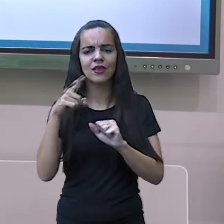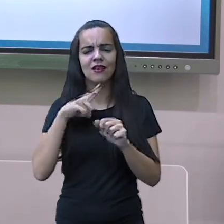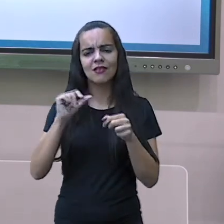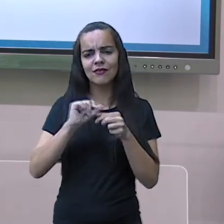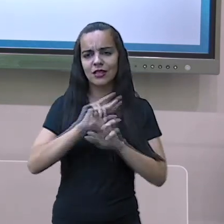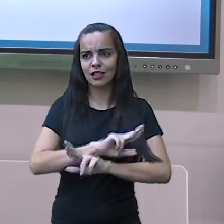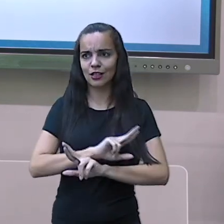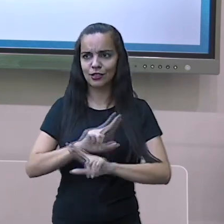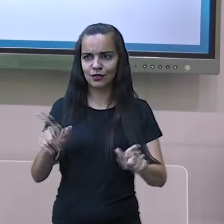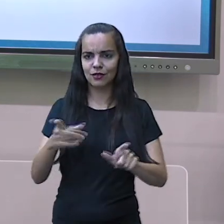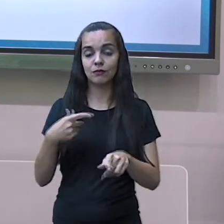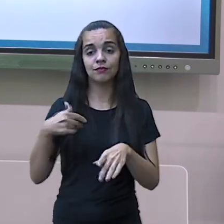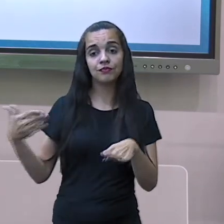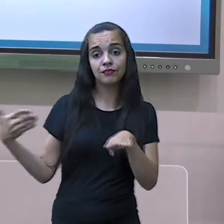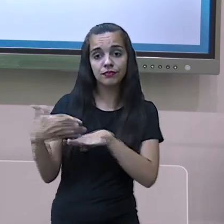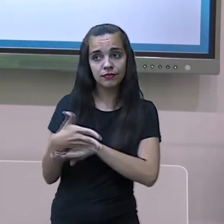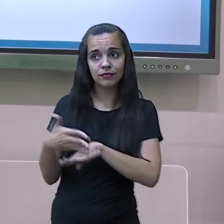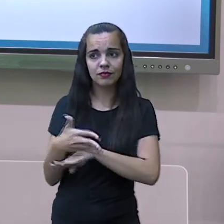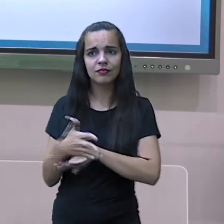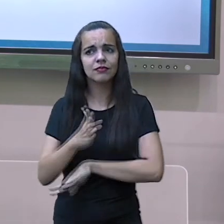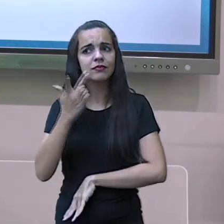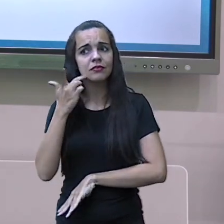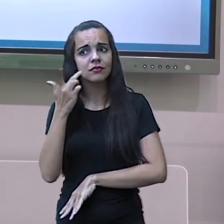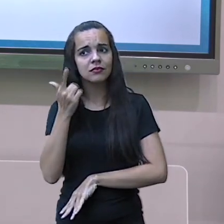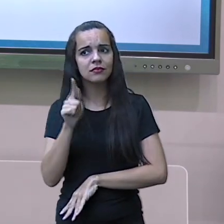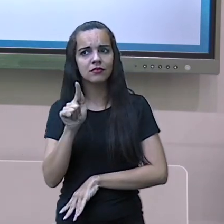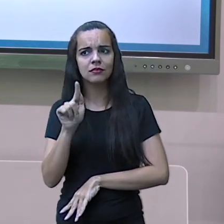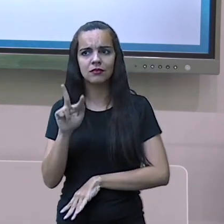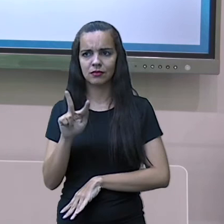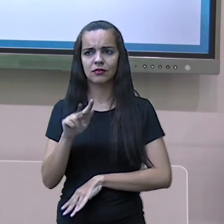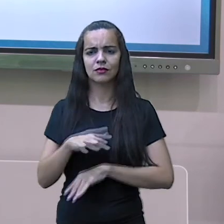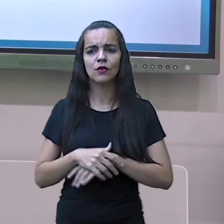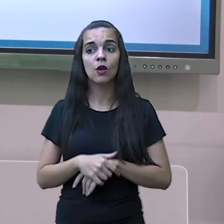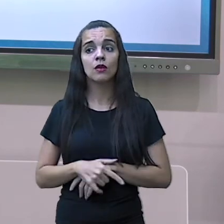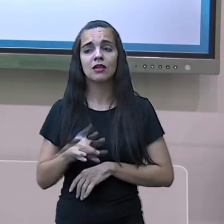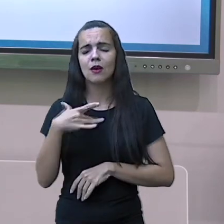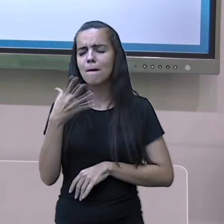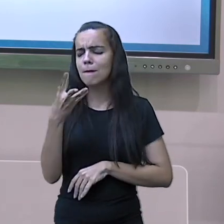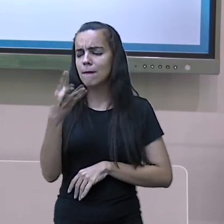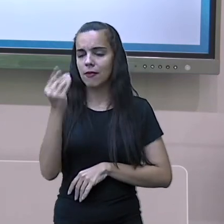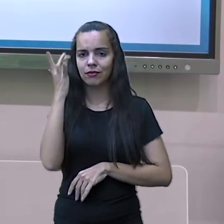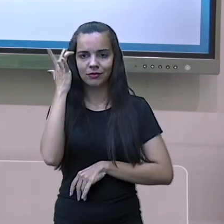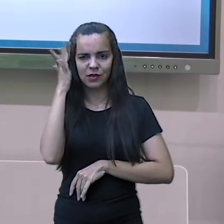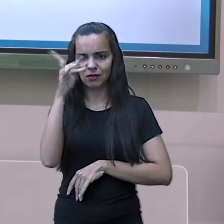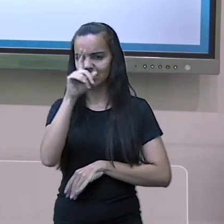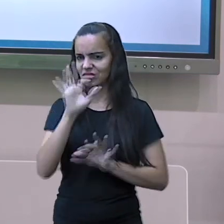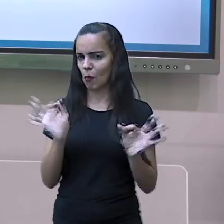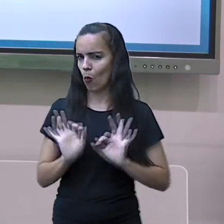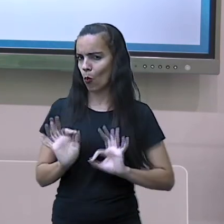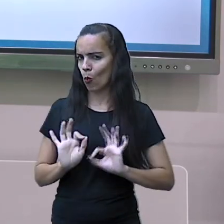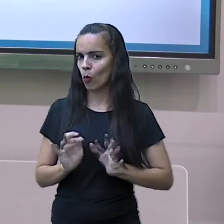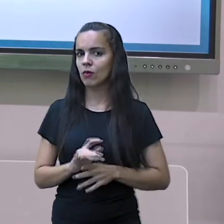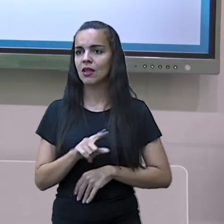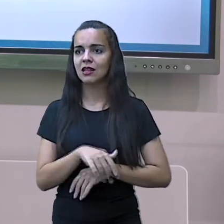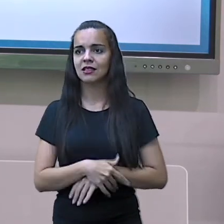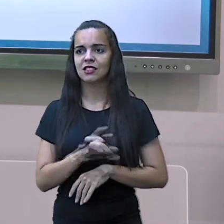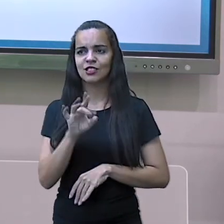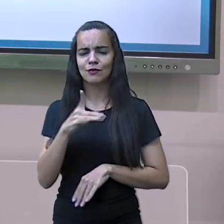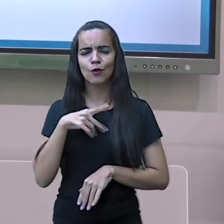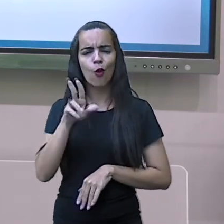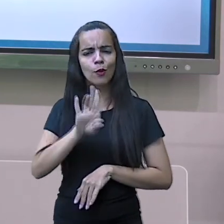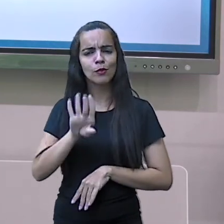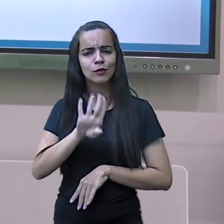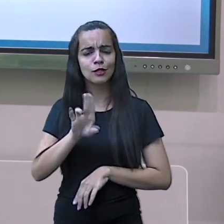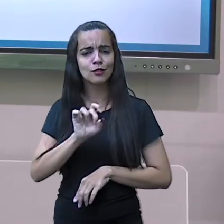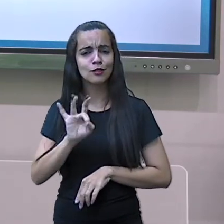diferença. Para acessar a nossa plataforma é muito fácil, importante e fácil. Basta